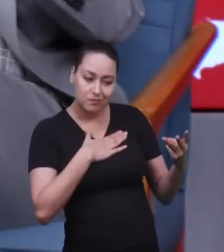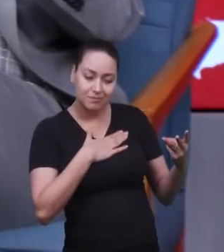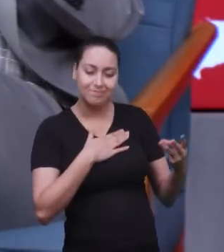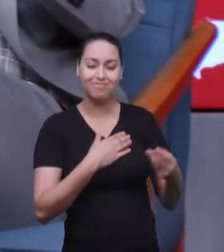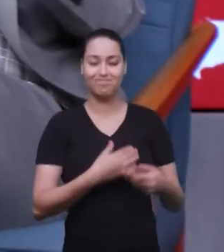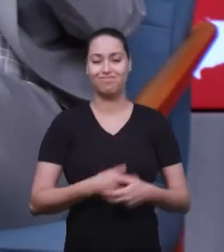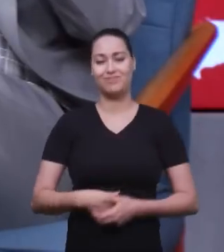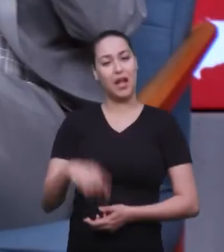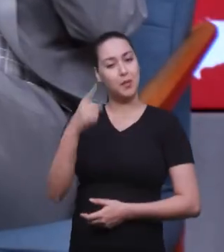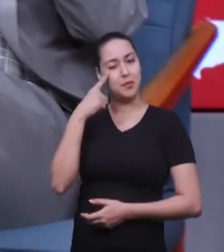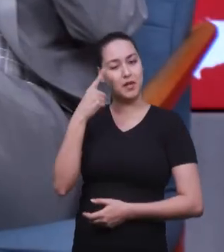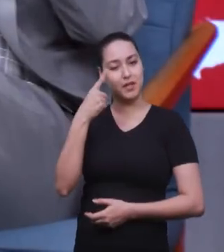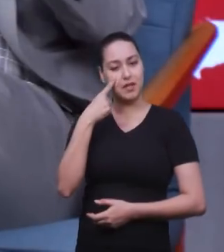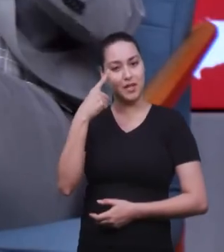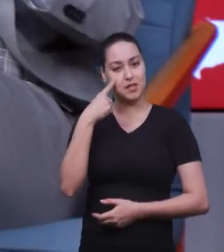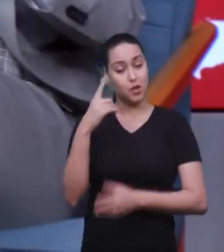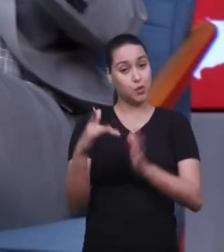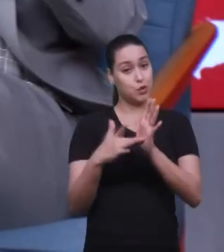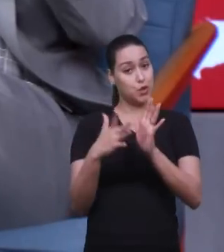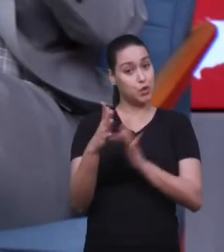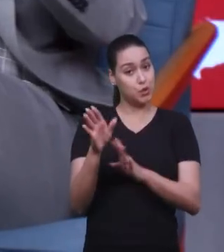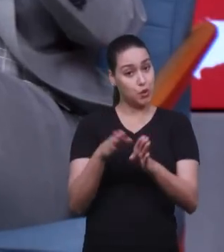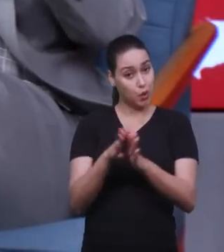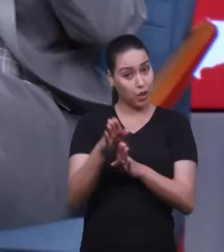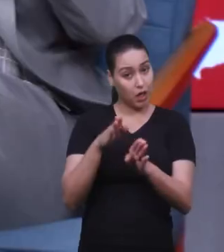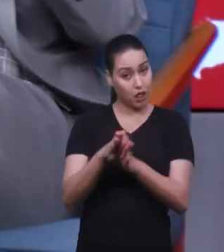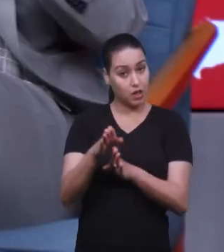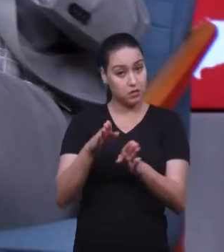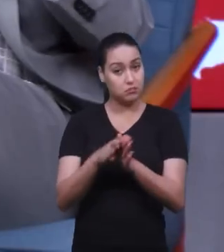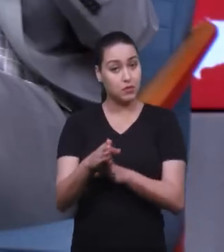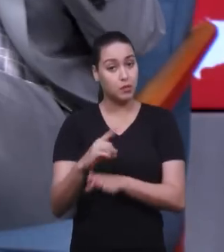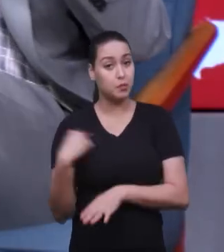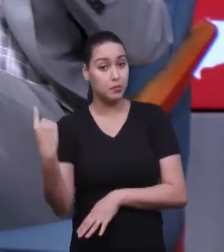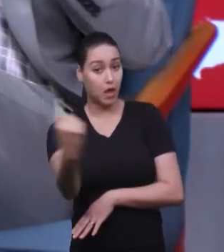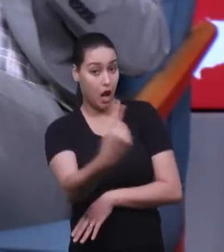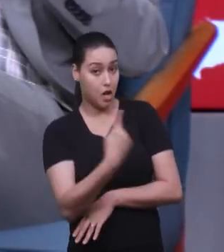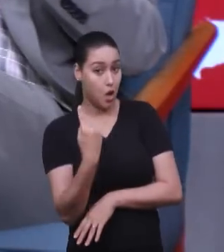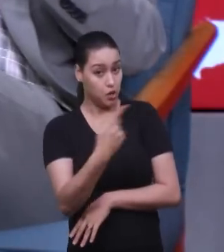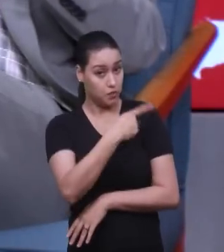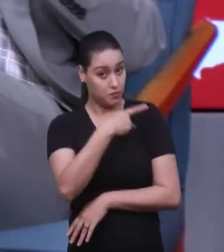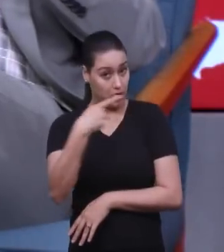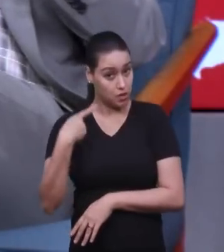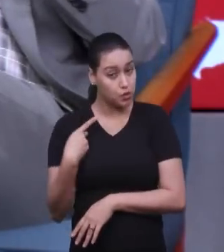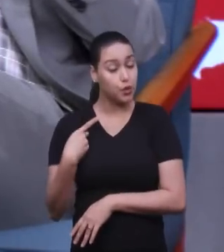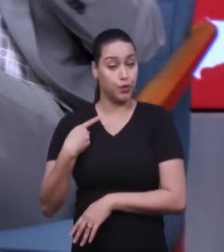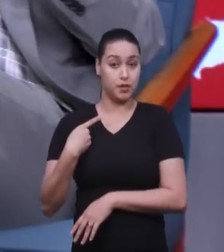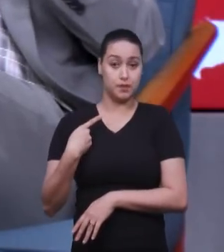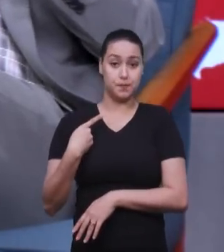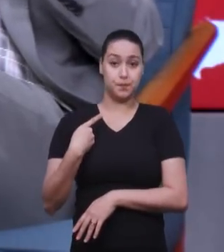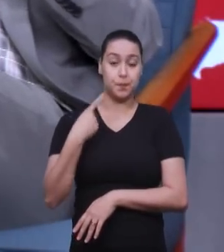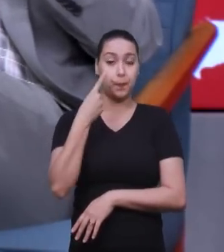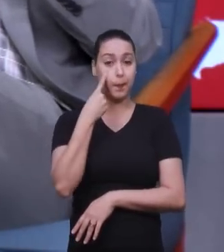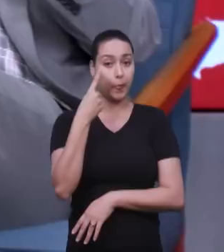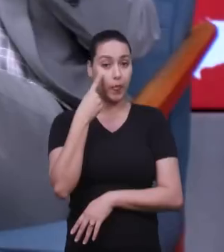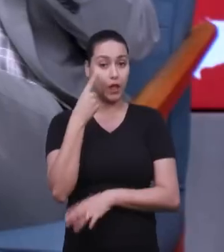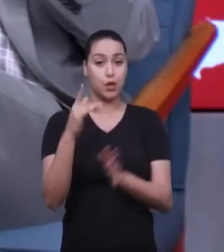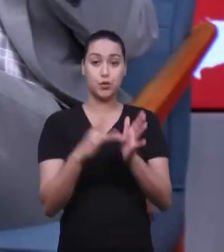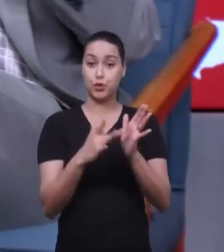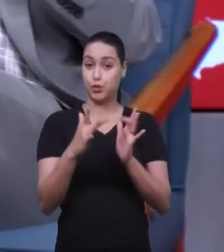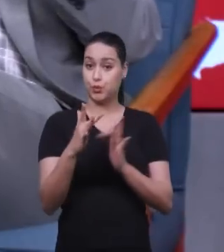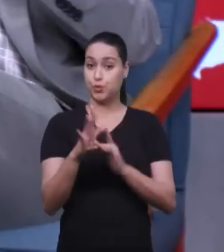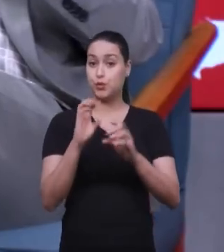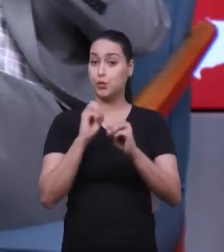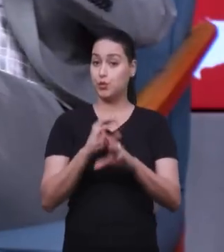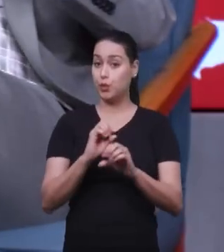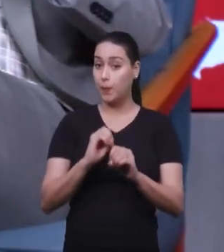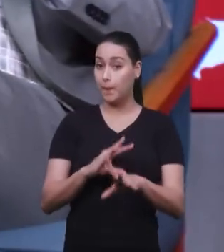nisso, essa é uma orientação que Jesus deixa para nós, pastores. Olha o